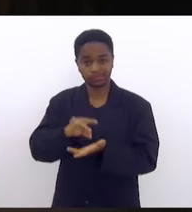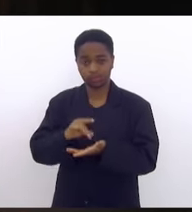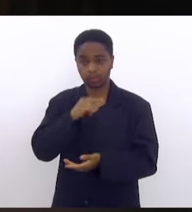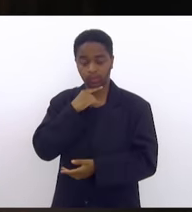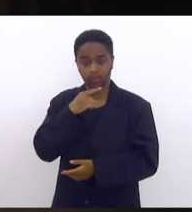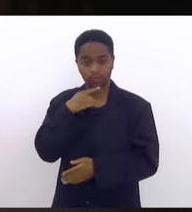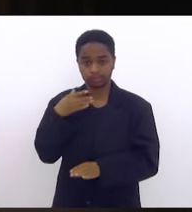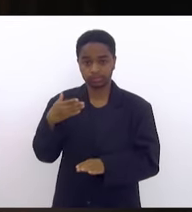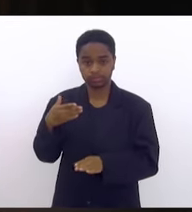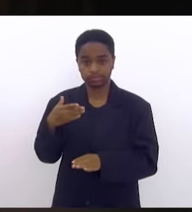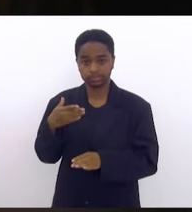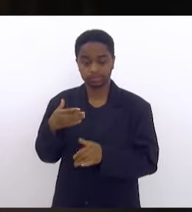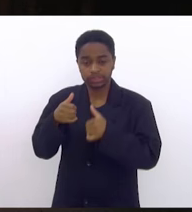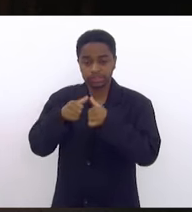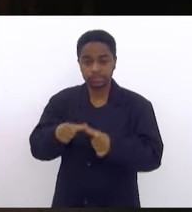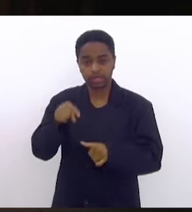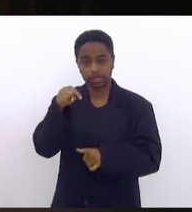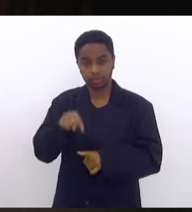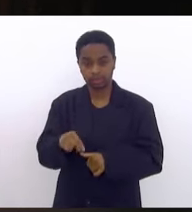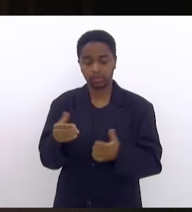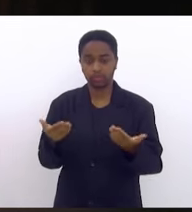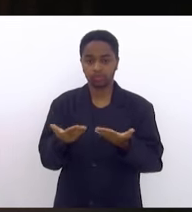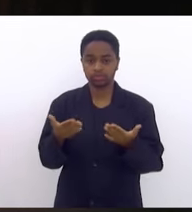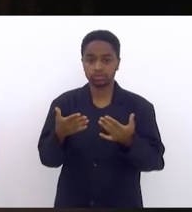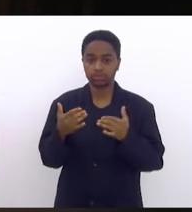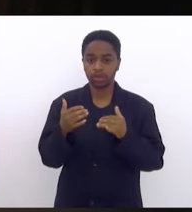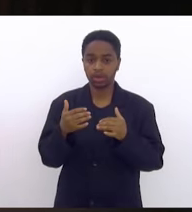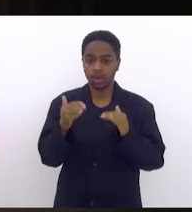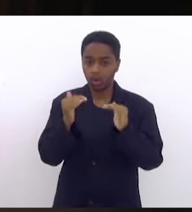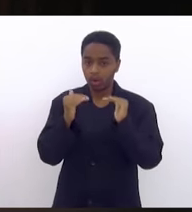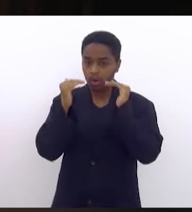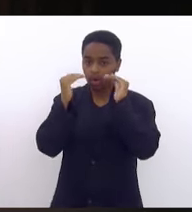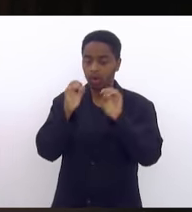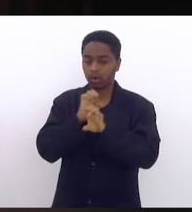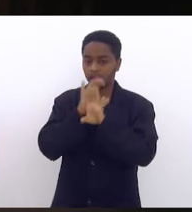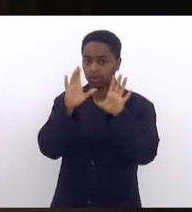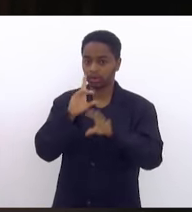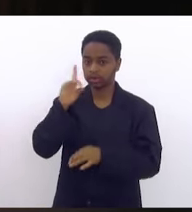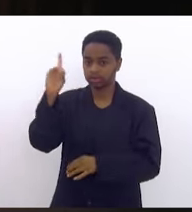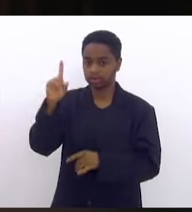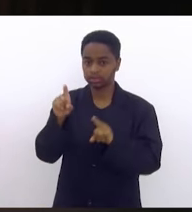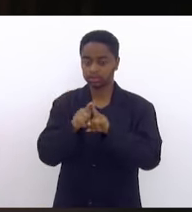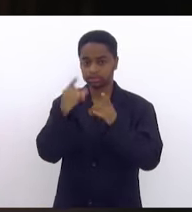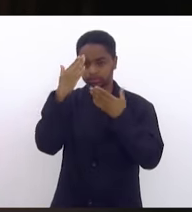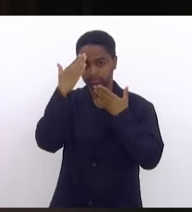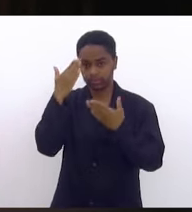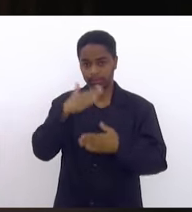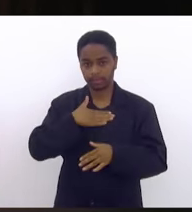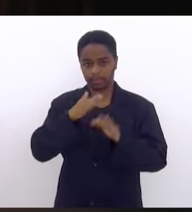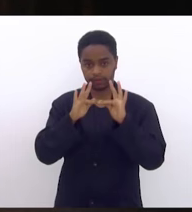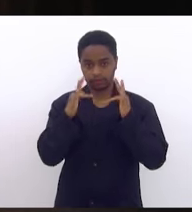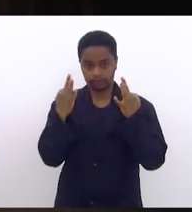hoje. Então, toda a honra e toda a glória a ele. Agradecer minha família.